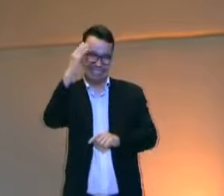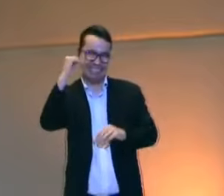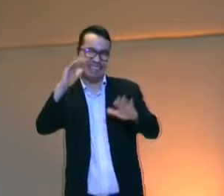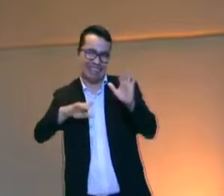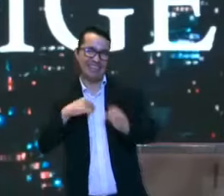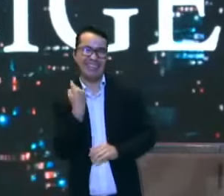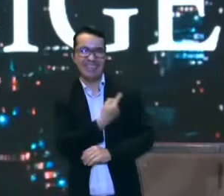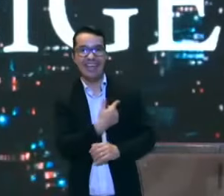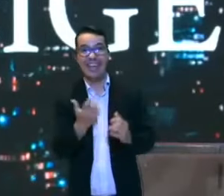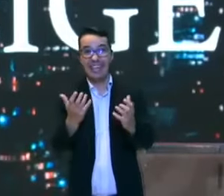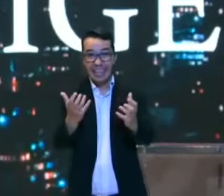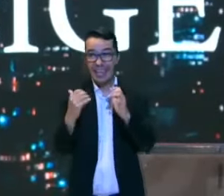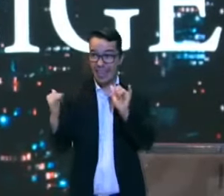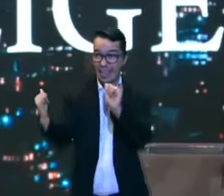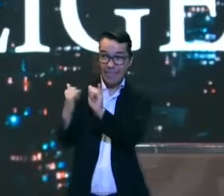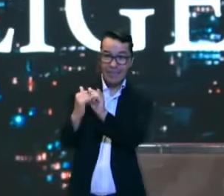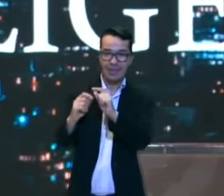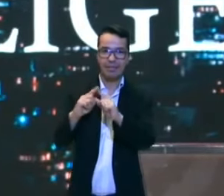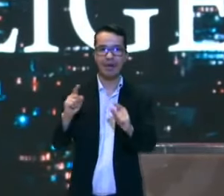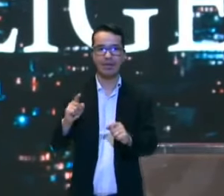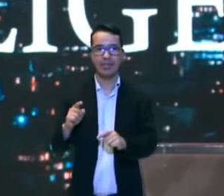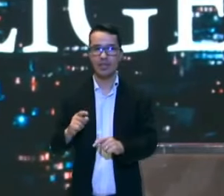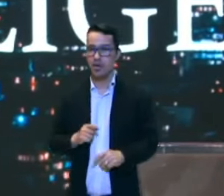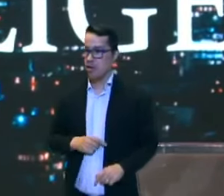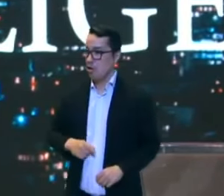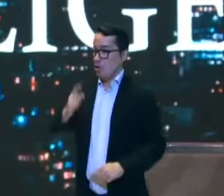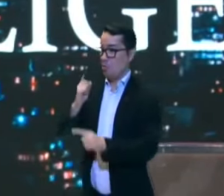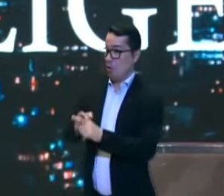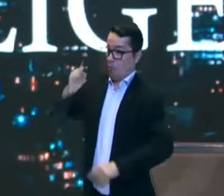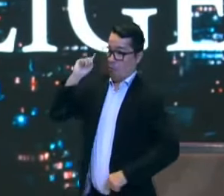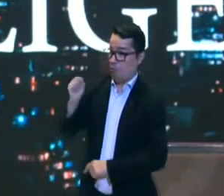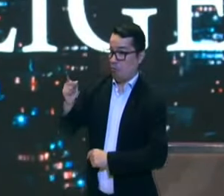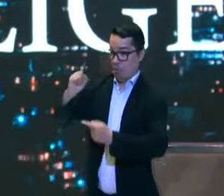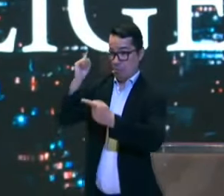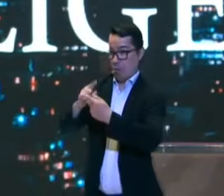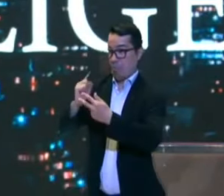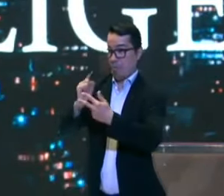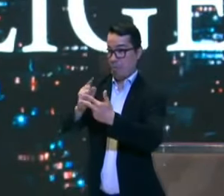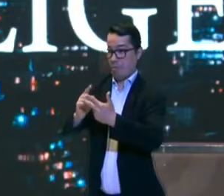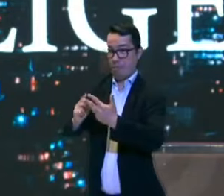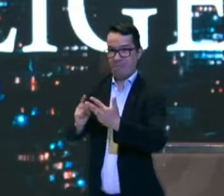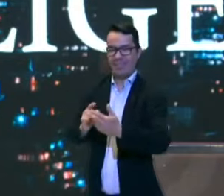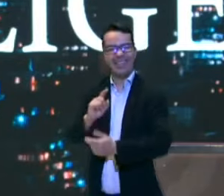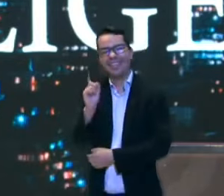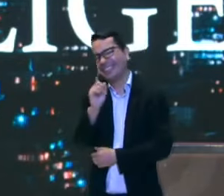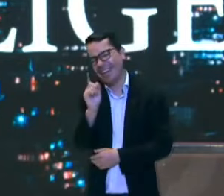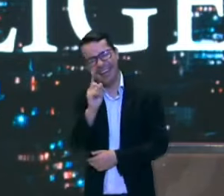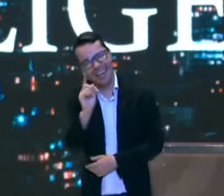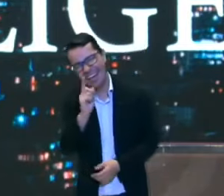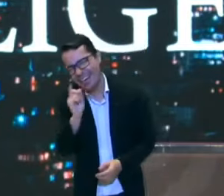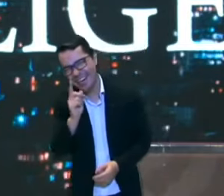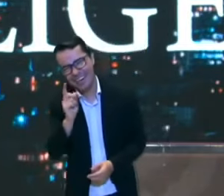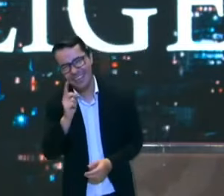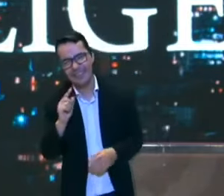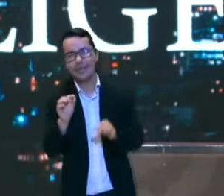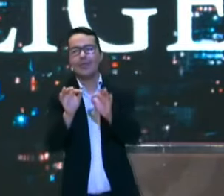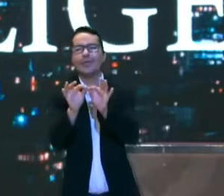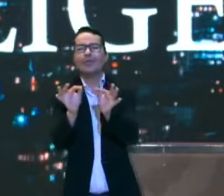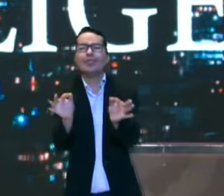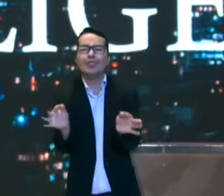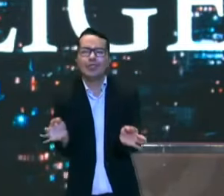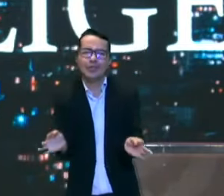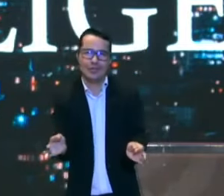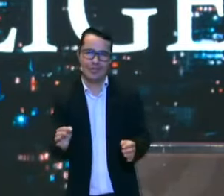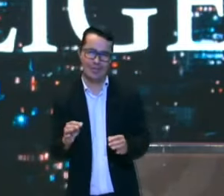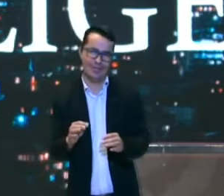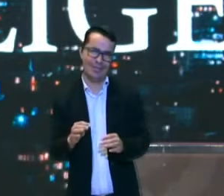perdão não é você falar assim: mas você fez isso, jogar tudo. Não. Não vai resolver nada.